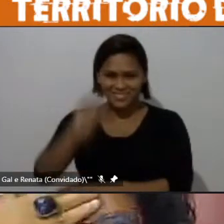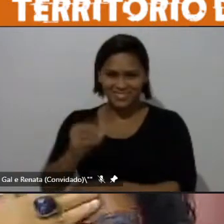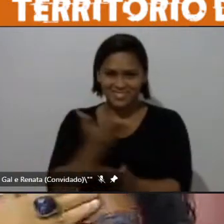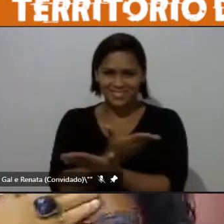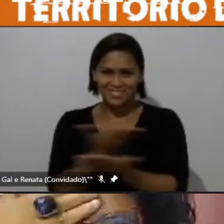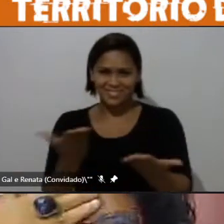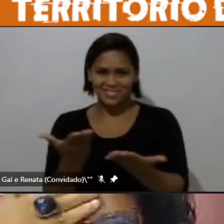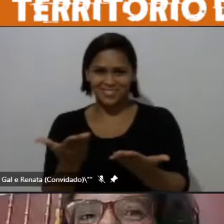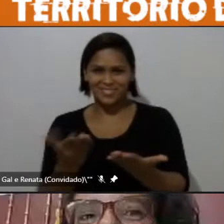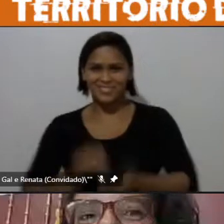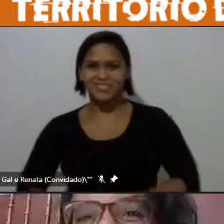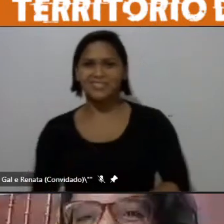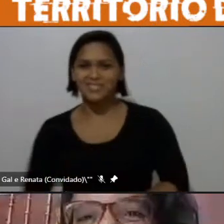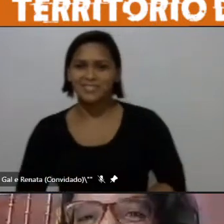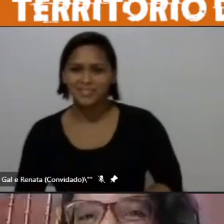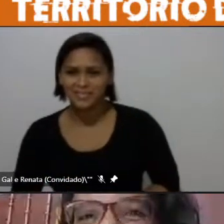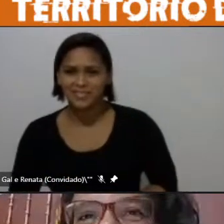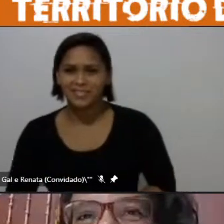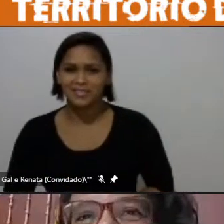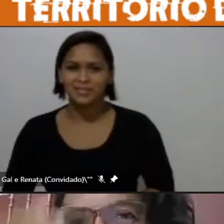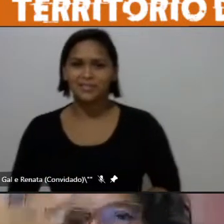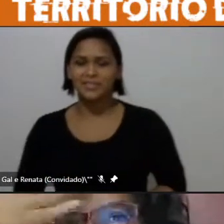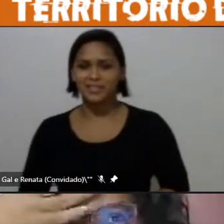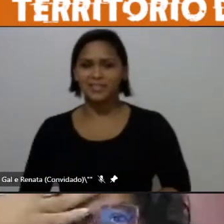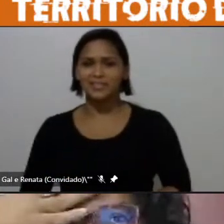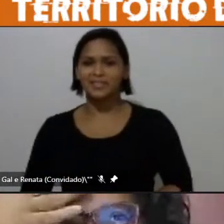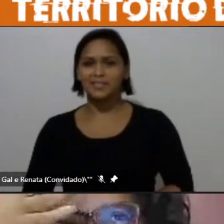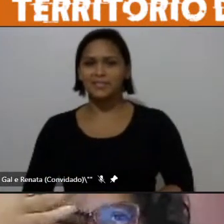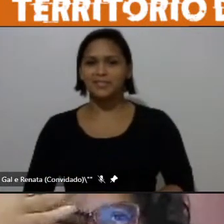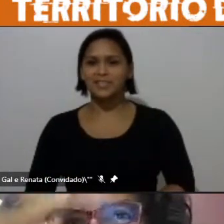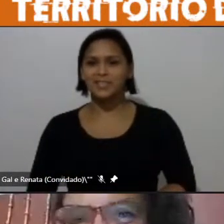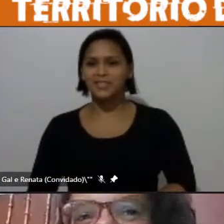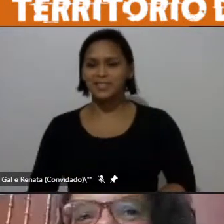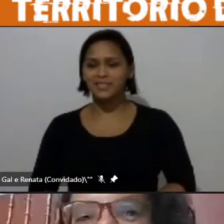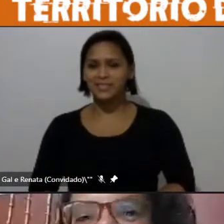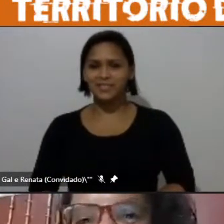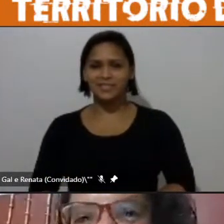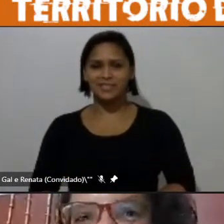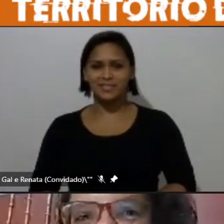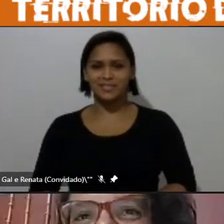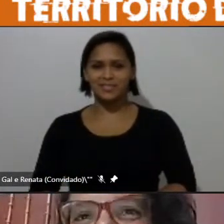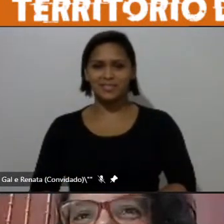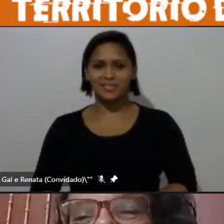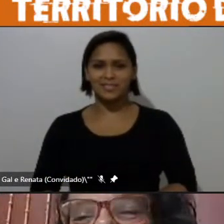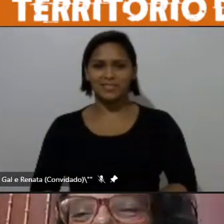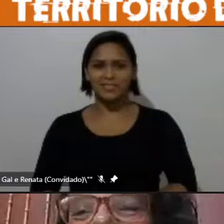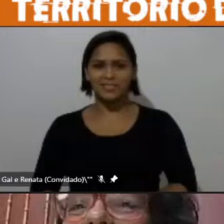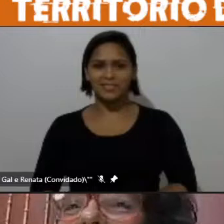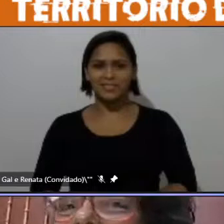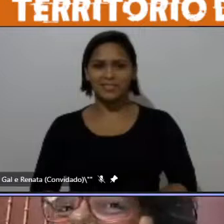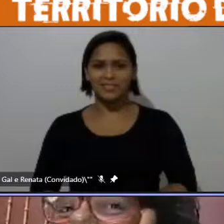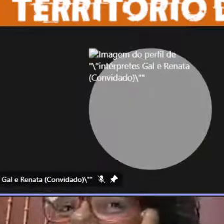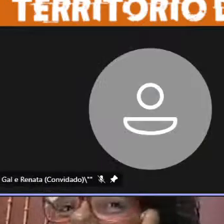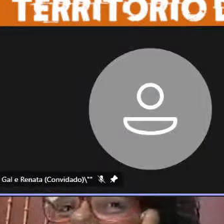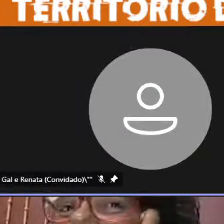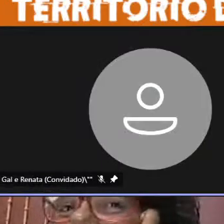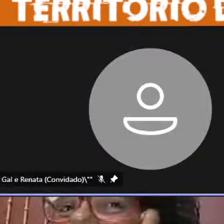obrigada. Obrigada. Desculpa interromper, pode continuar, Patrícia, obrigada.